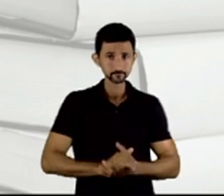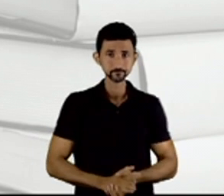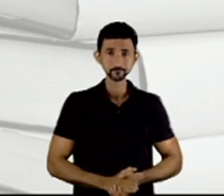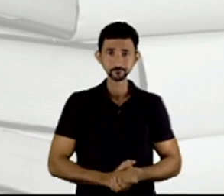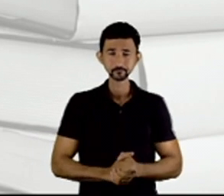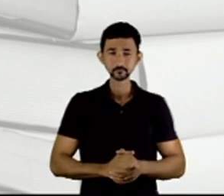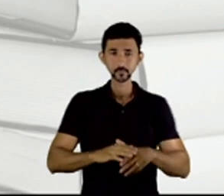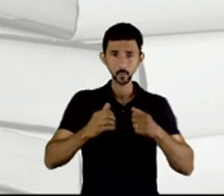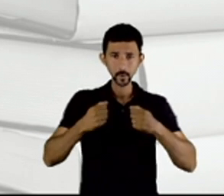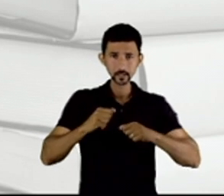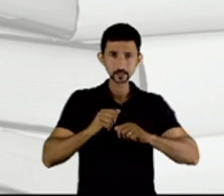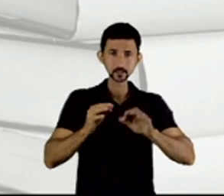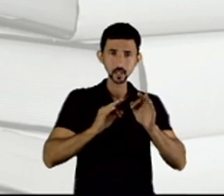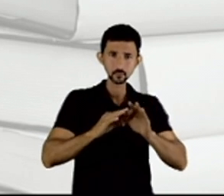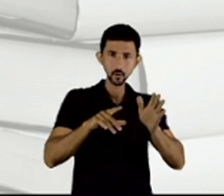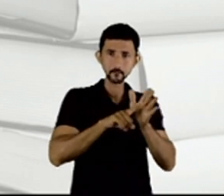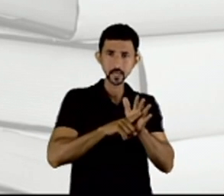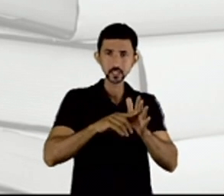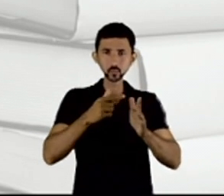70 menos